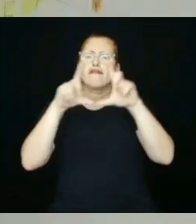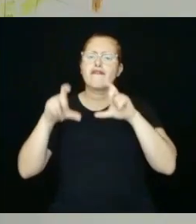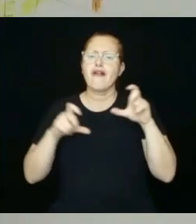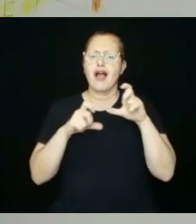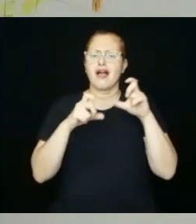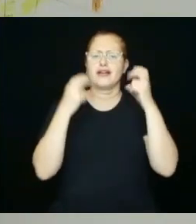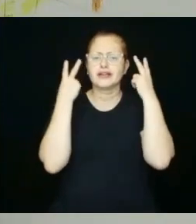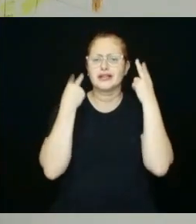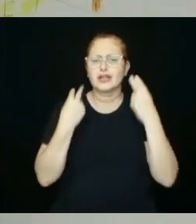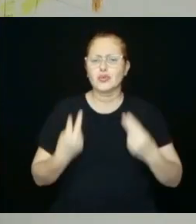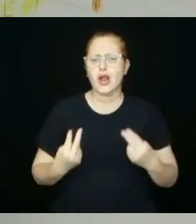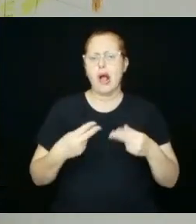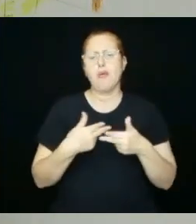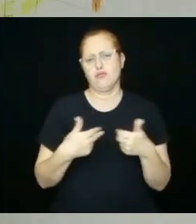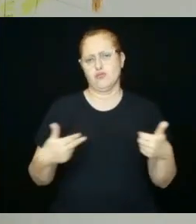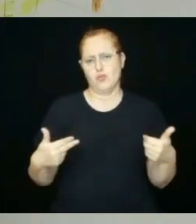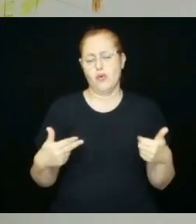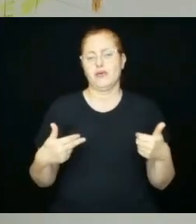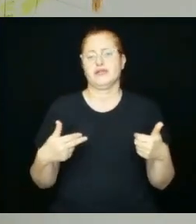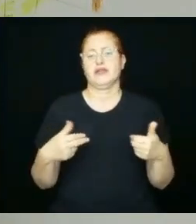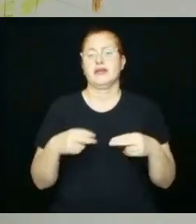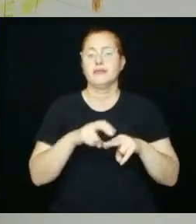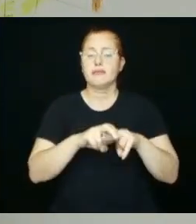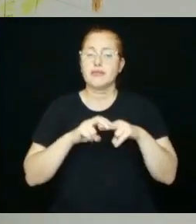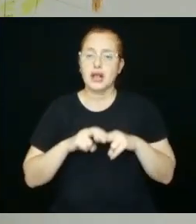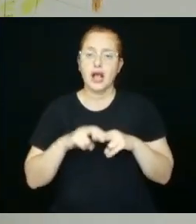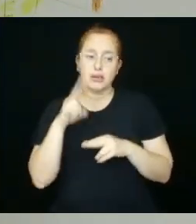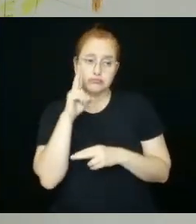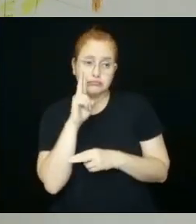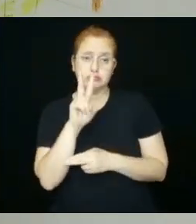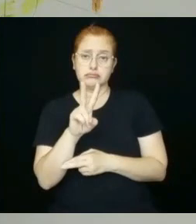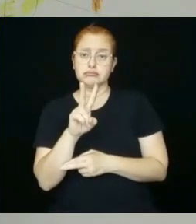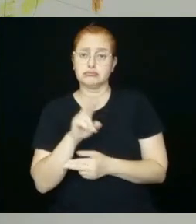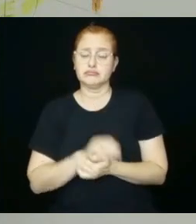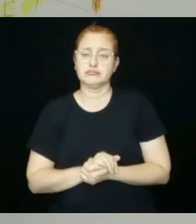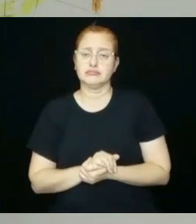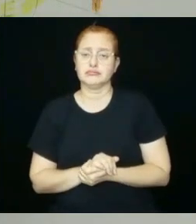fotográfica, natural das coisas, por causa de um olhar